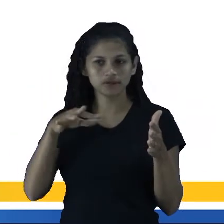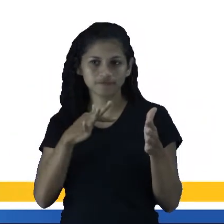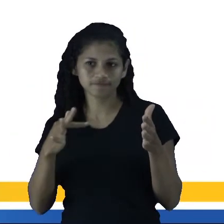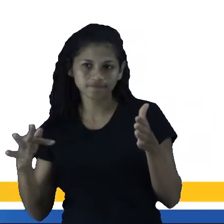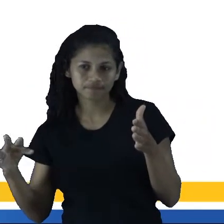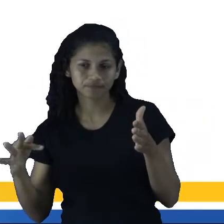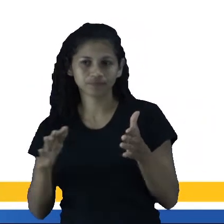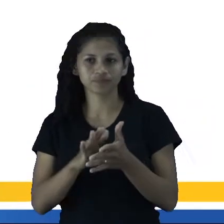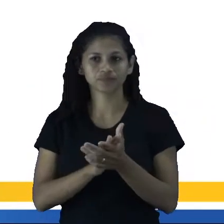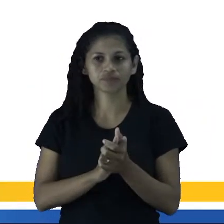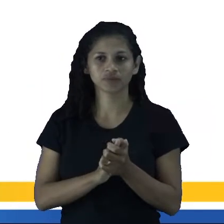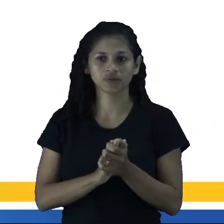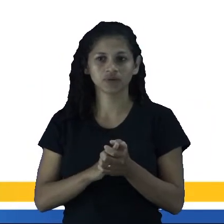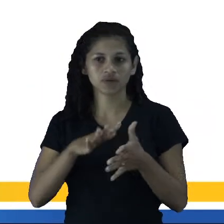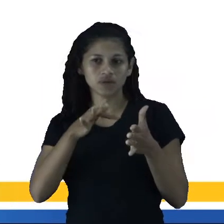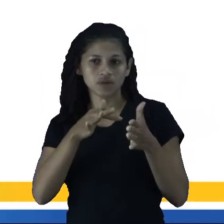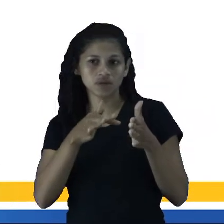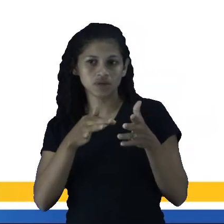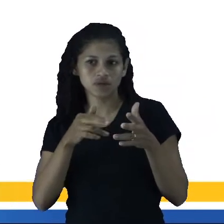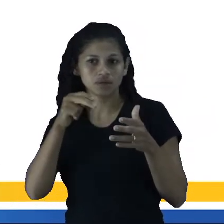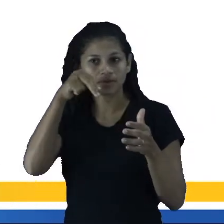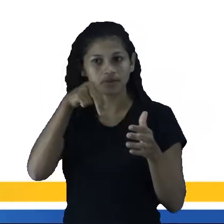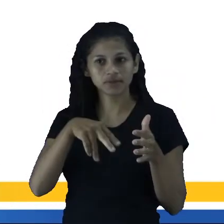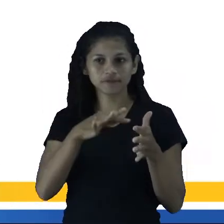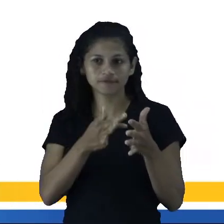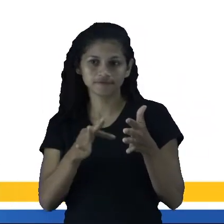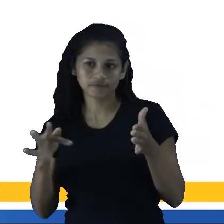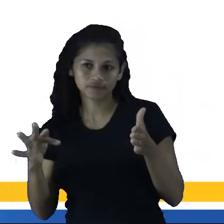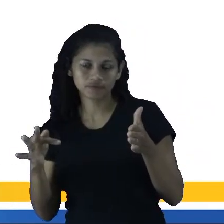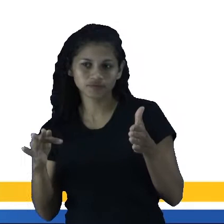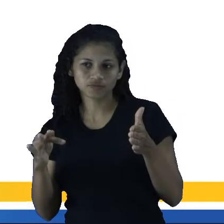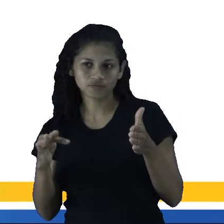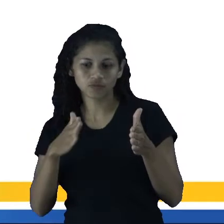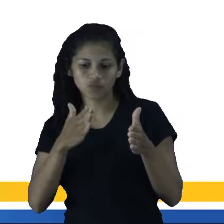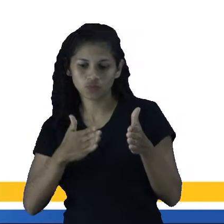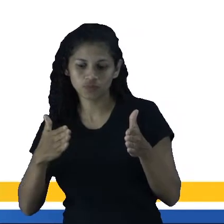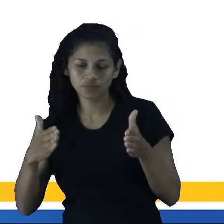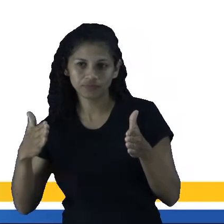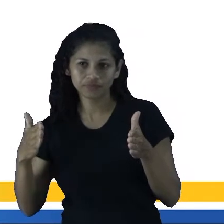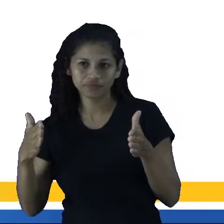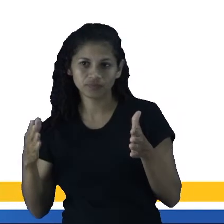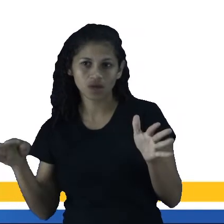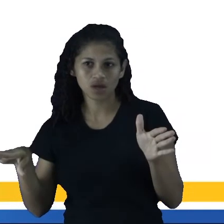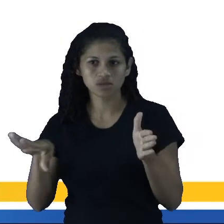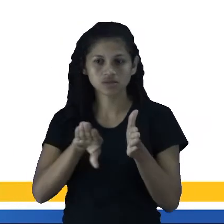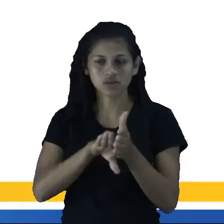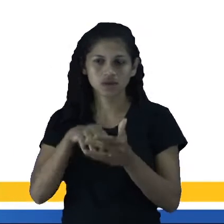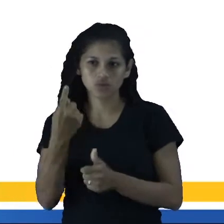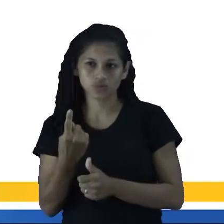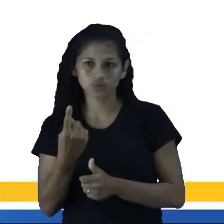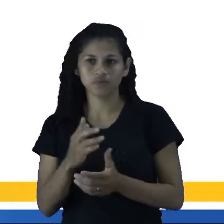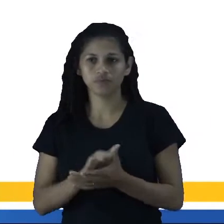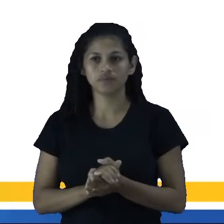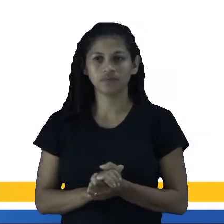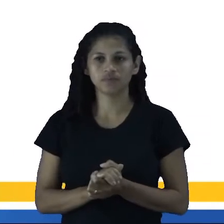E n fatorial é multiplicar de forma decrescente até chegar no 1. Beleza?